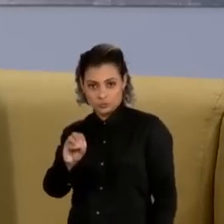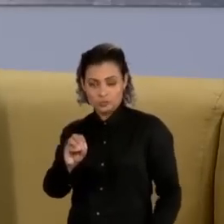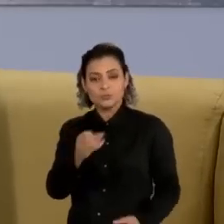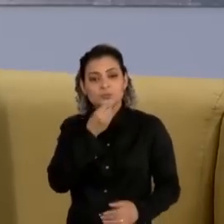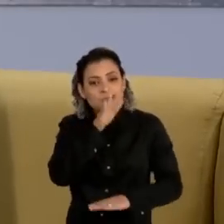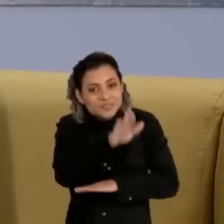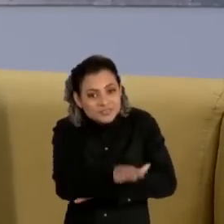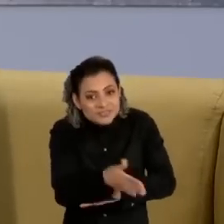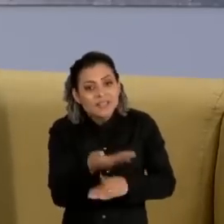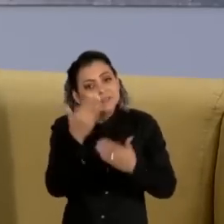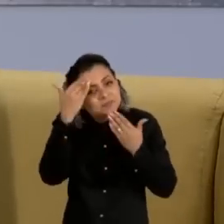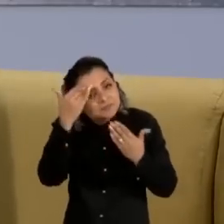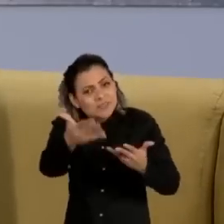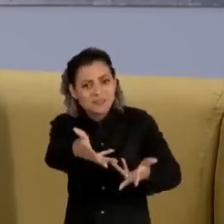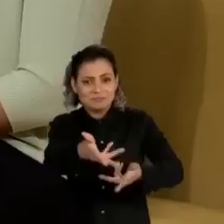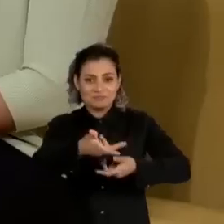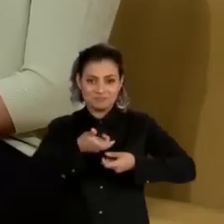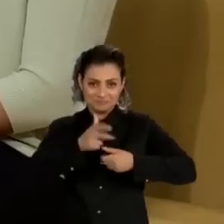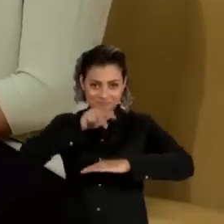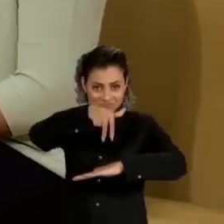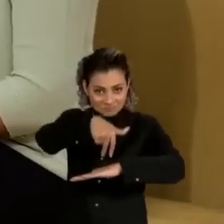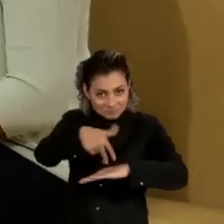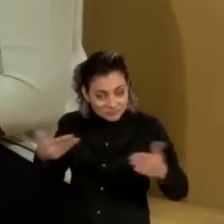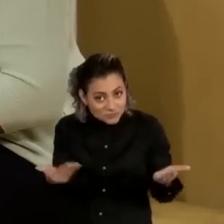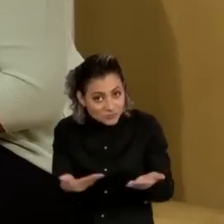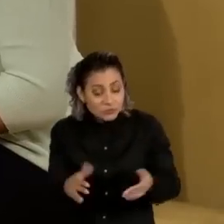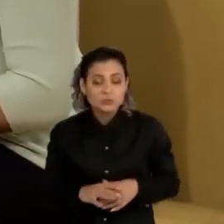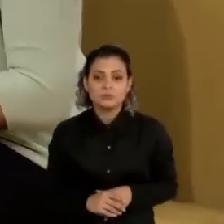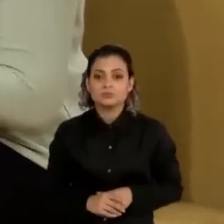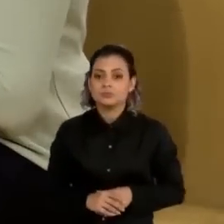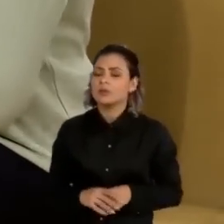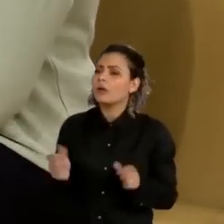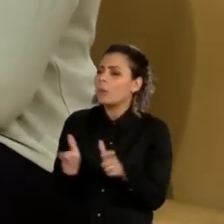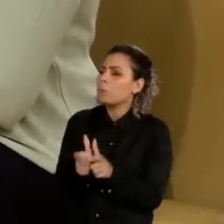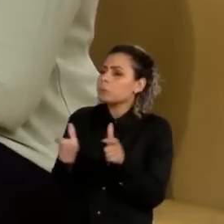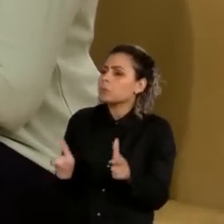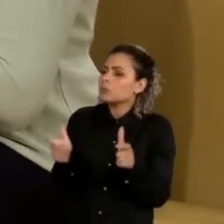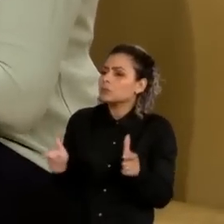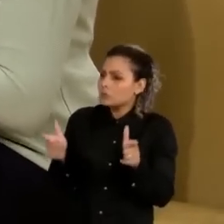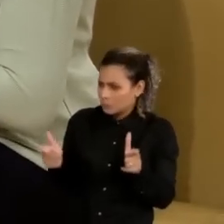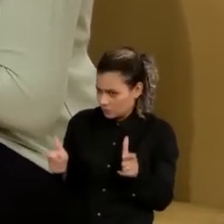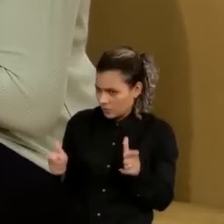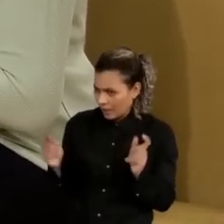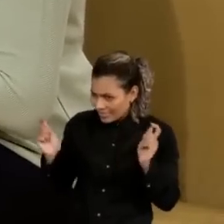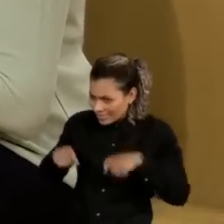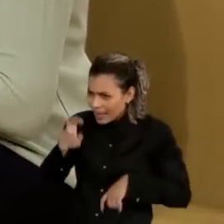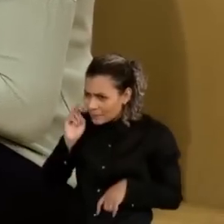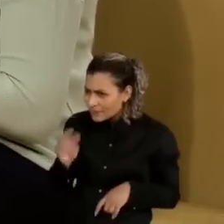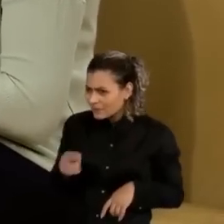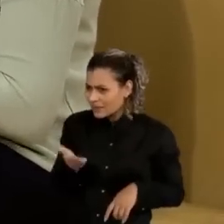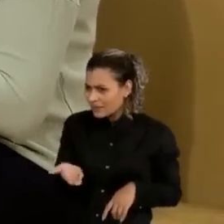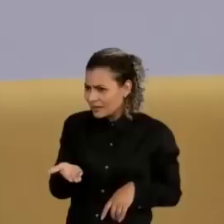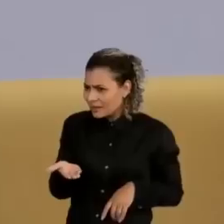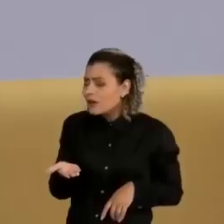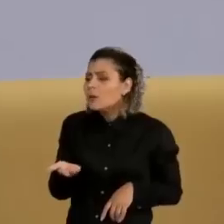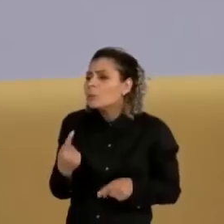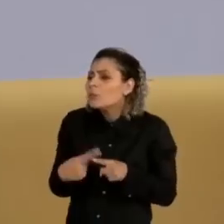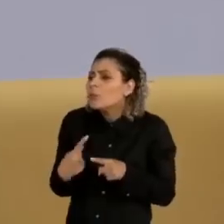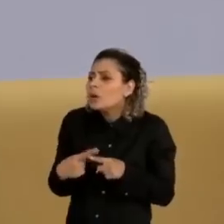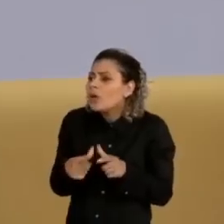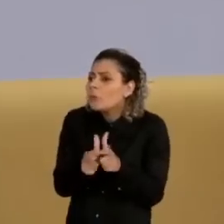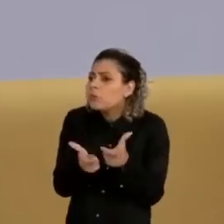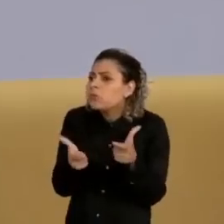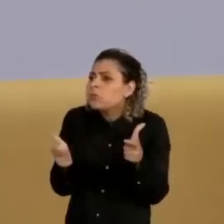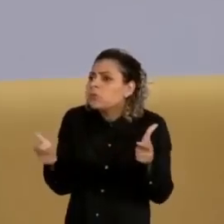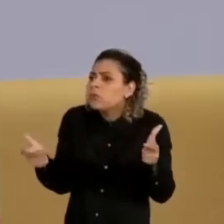Muito obrigada por nos atender. Bom, esse aumento, né? É possível já apontar quais seriam as razões